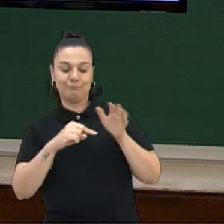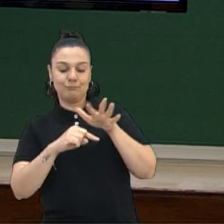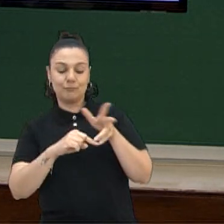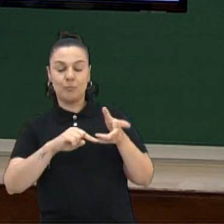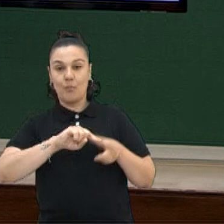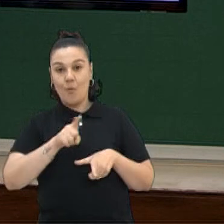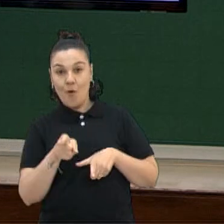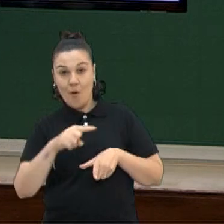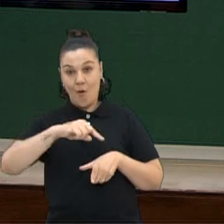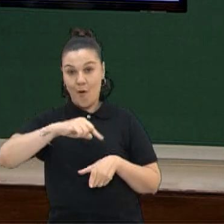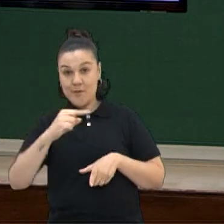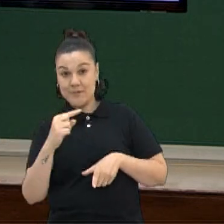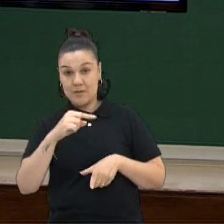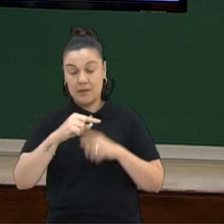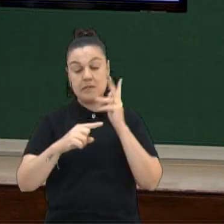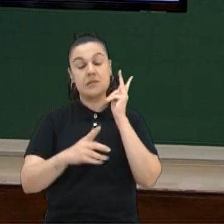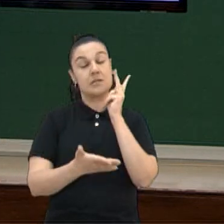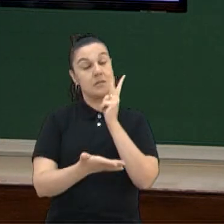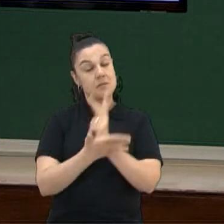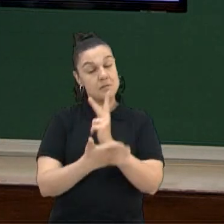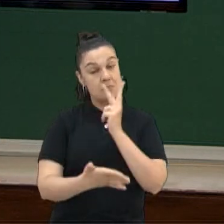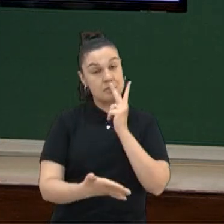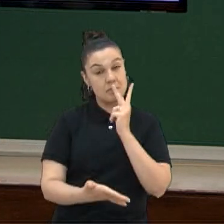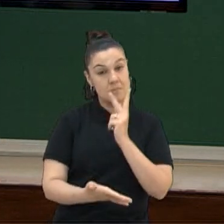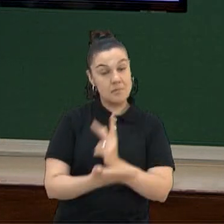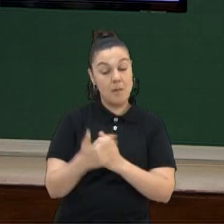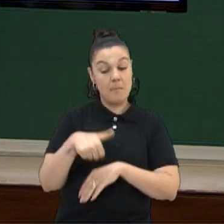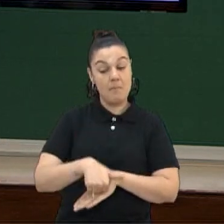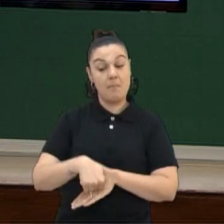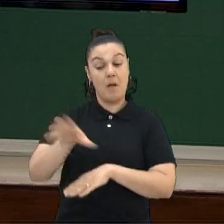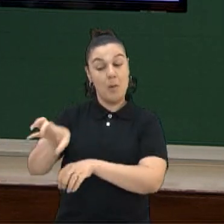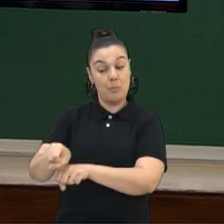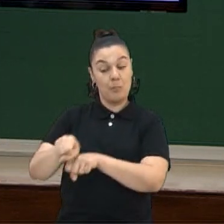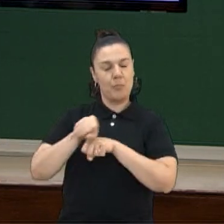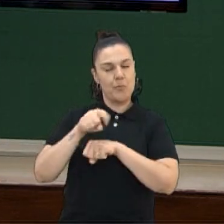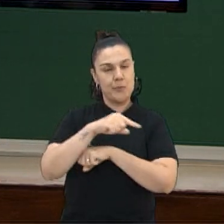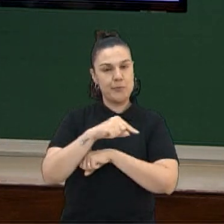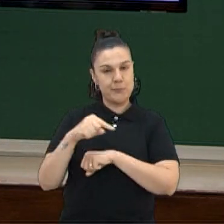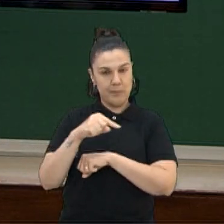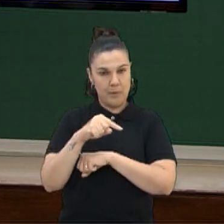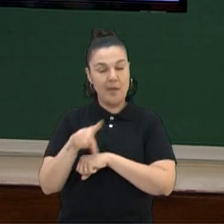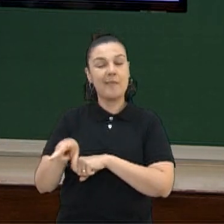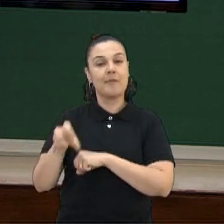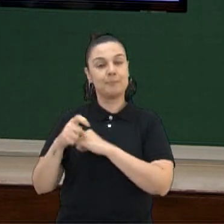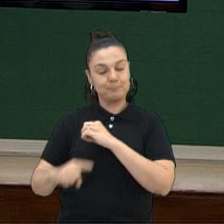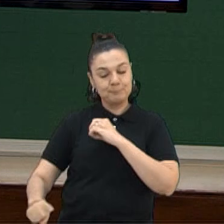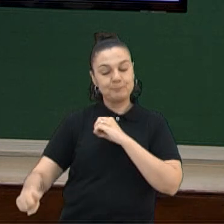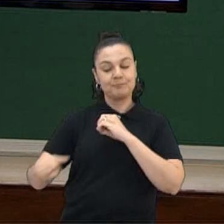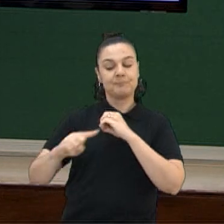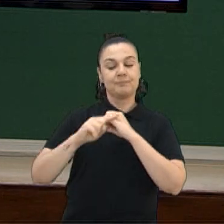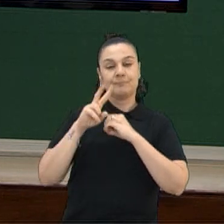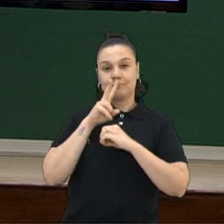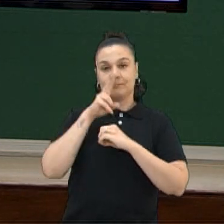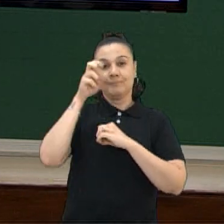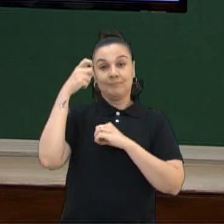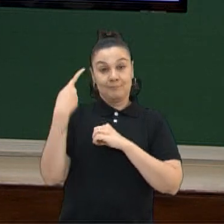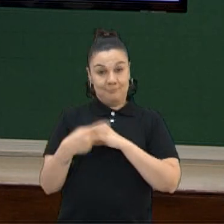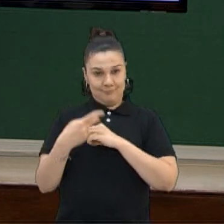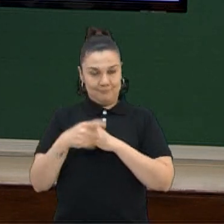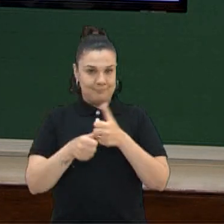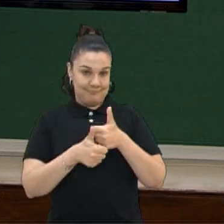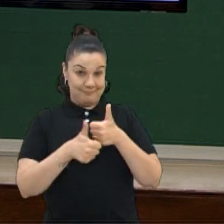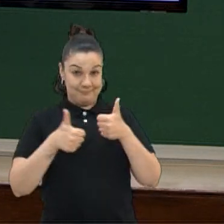dois. Sempre o elemento que for mais eletronegativo vai trazer os elétrons mais perto